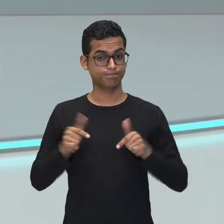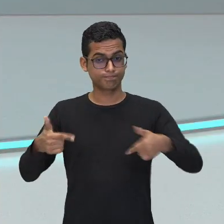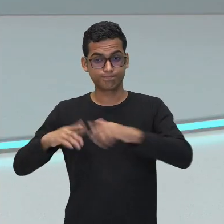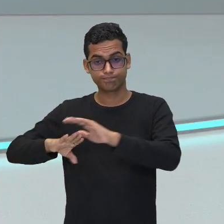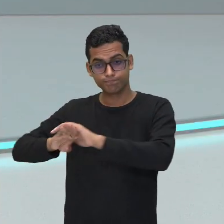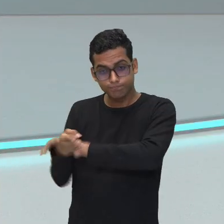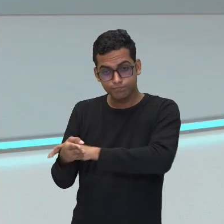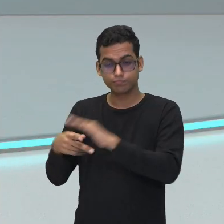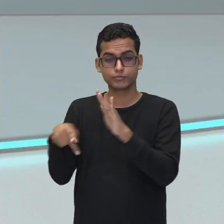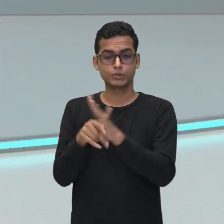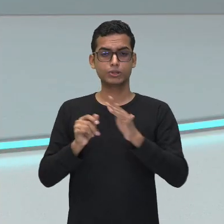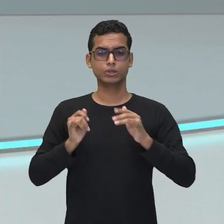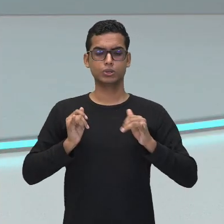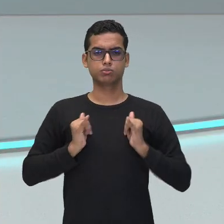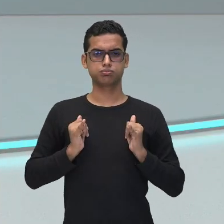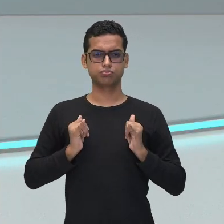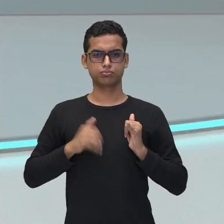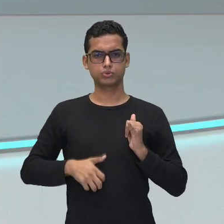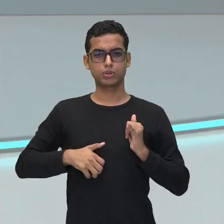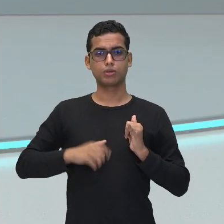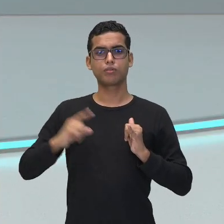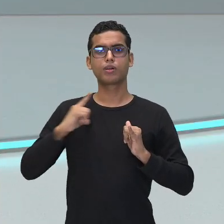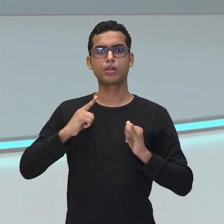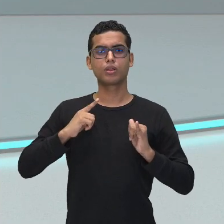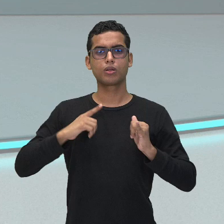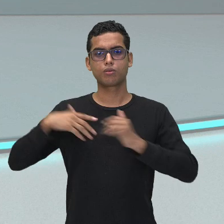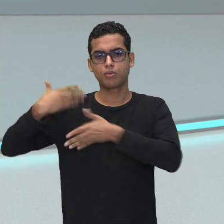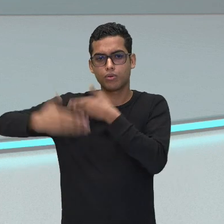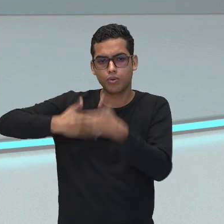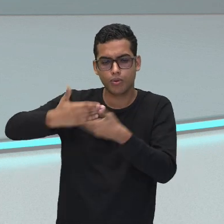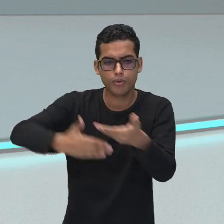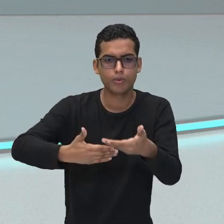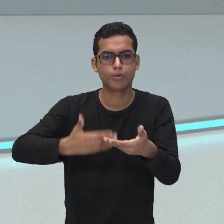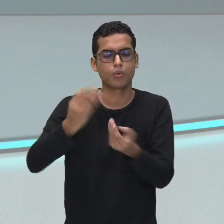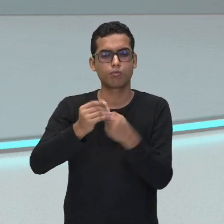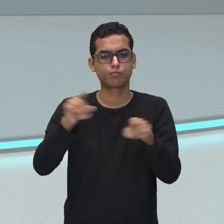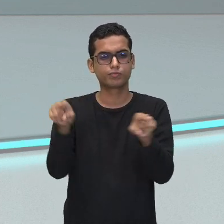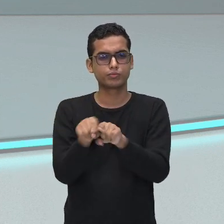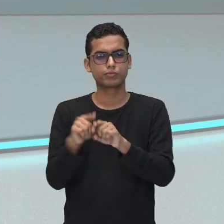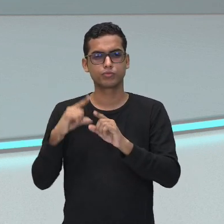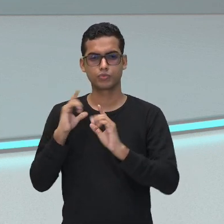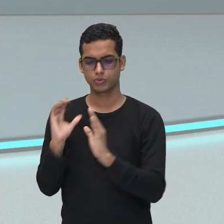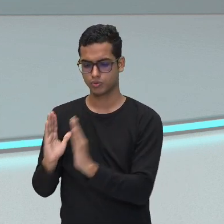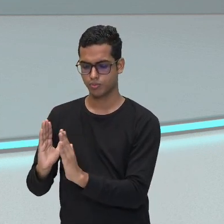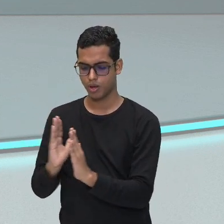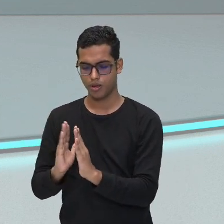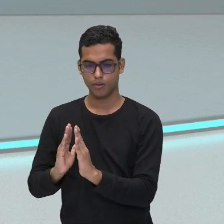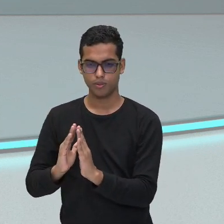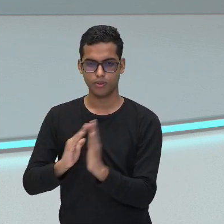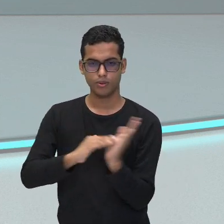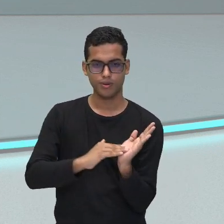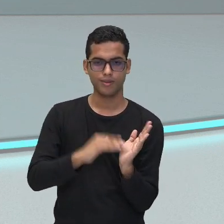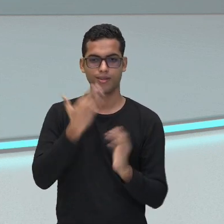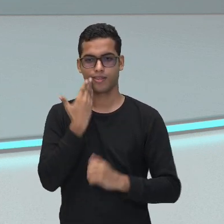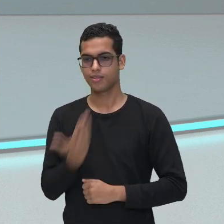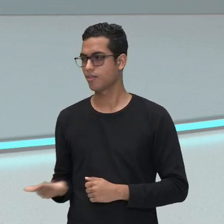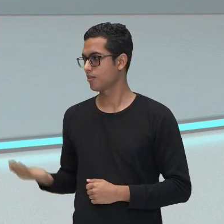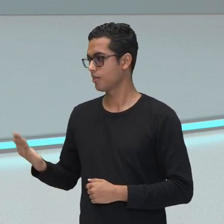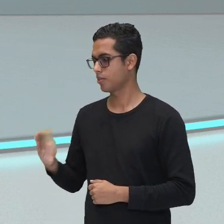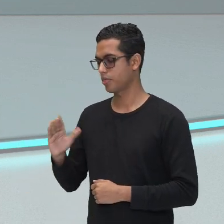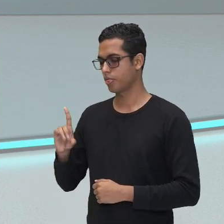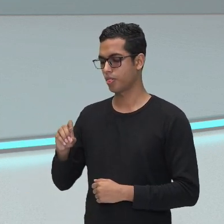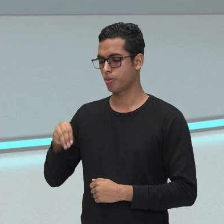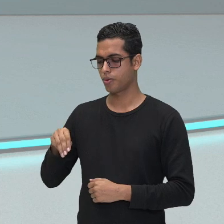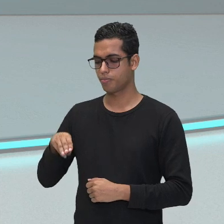vai ocasionar ali um efeito dominó, como vocês vão observar aqui nessa animação. Então, uma